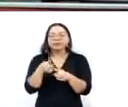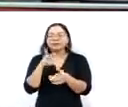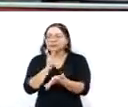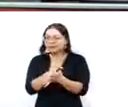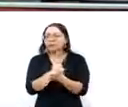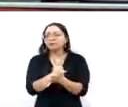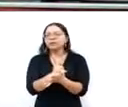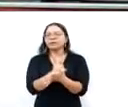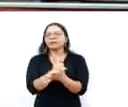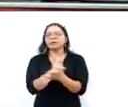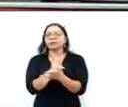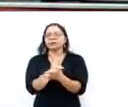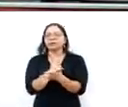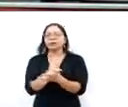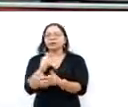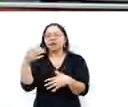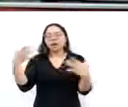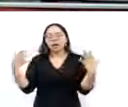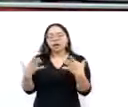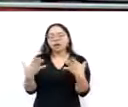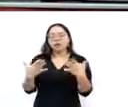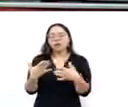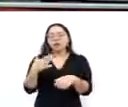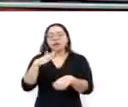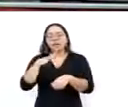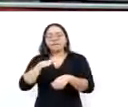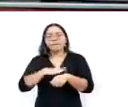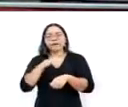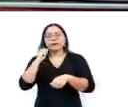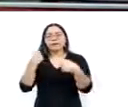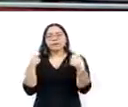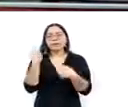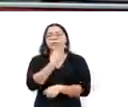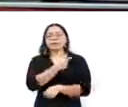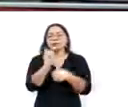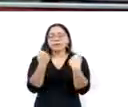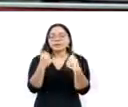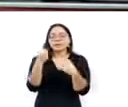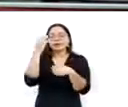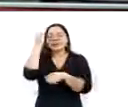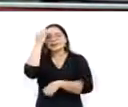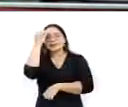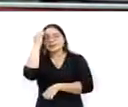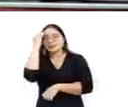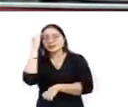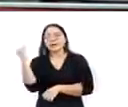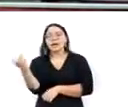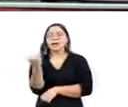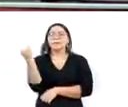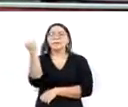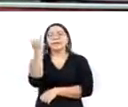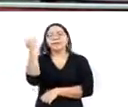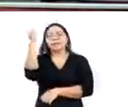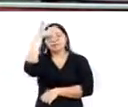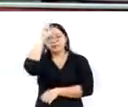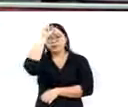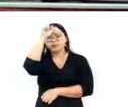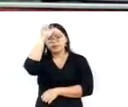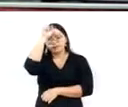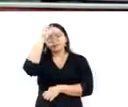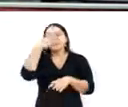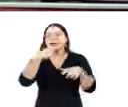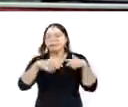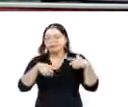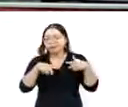e sempre estivemos, diga-se de passagem. Porém, nesse momento, mais que nunca, nós precisamos entender a importância de